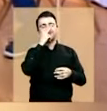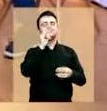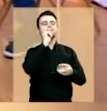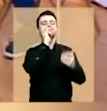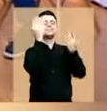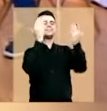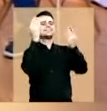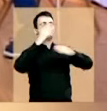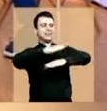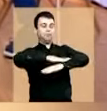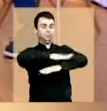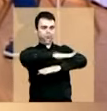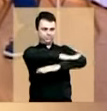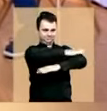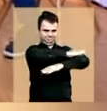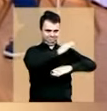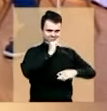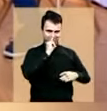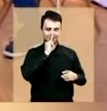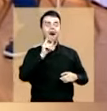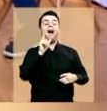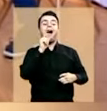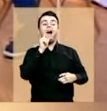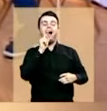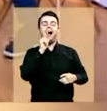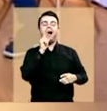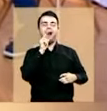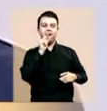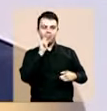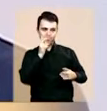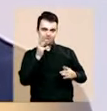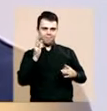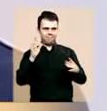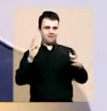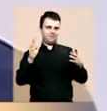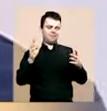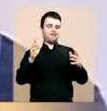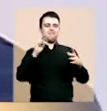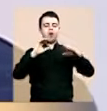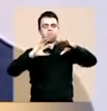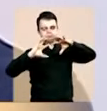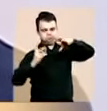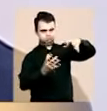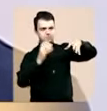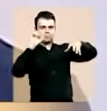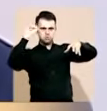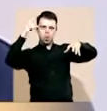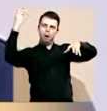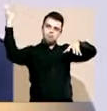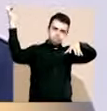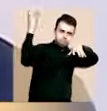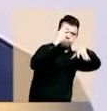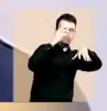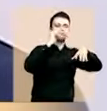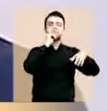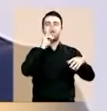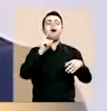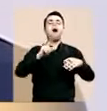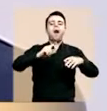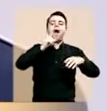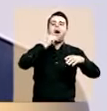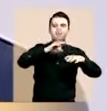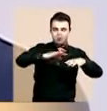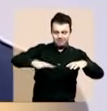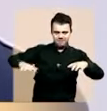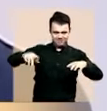do sapo da água quente, né? Eles falam que o aquecimento global é a mesma coisa, um pouco das coisas que você está falando, né? Então, você colocar um sapo